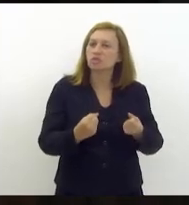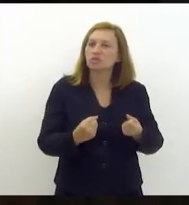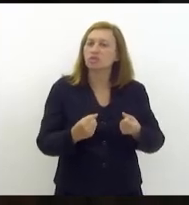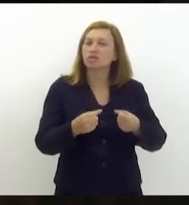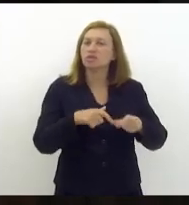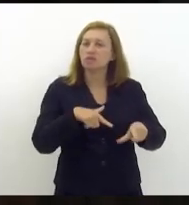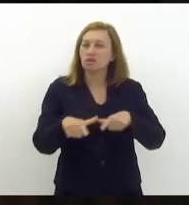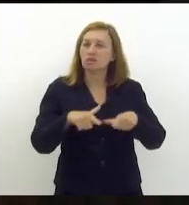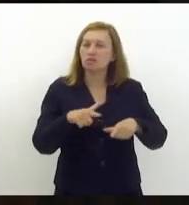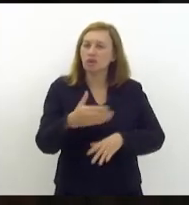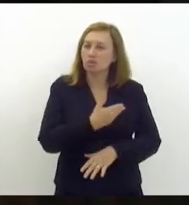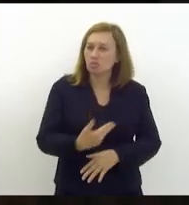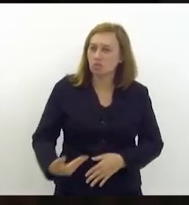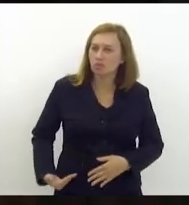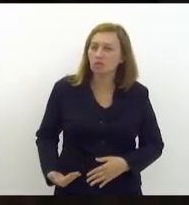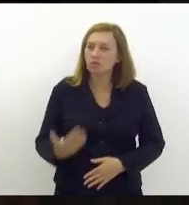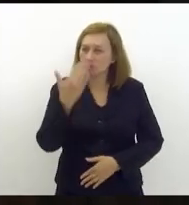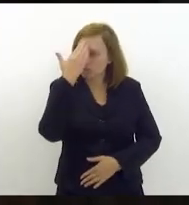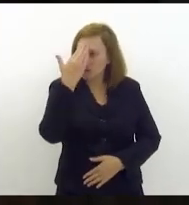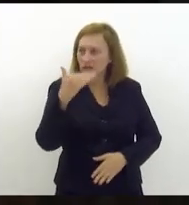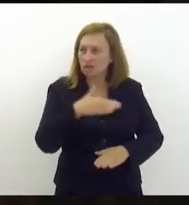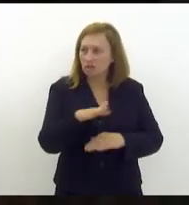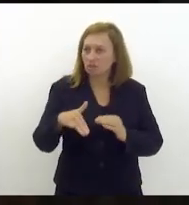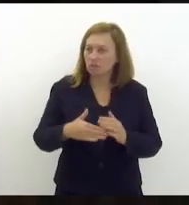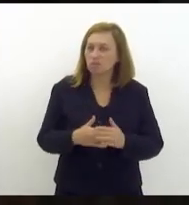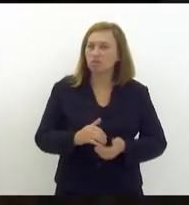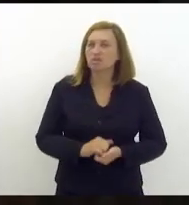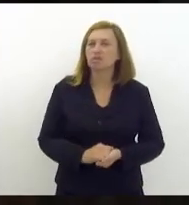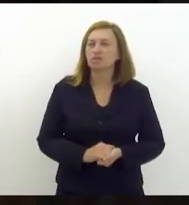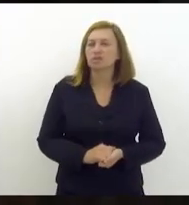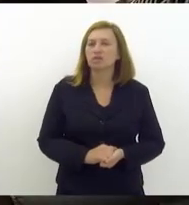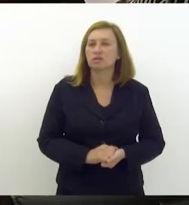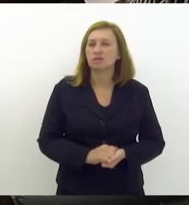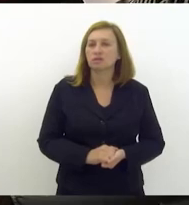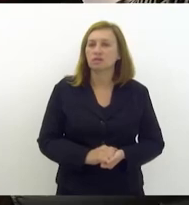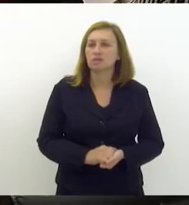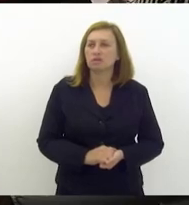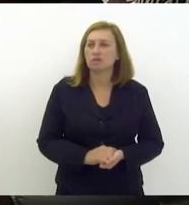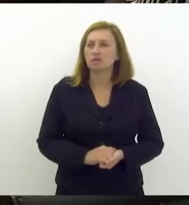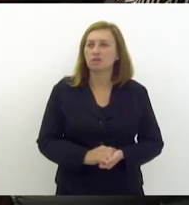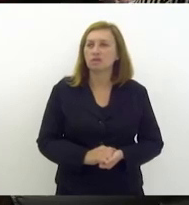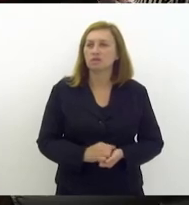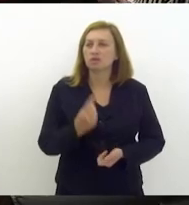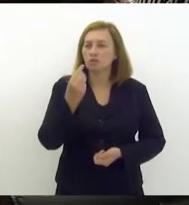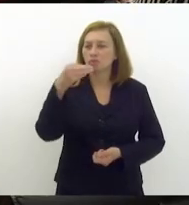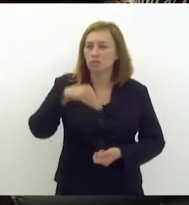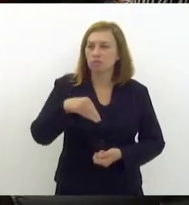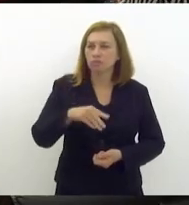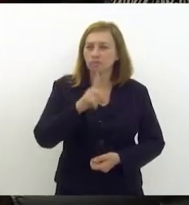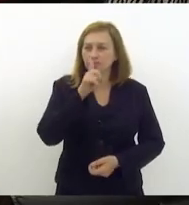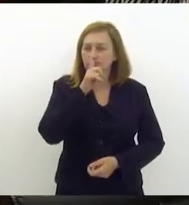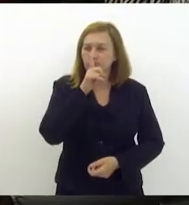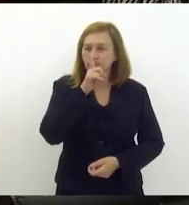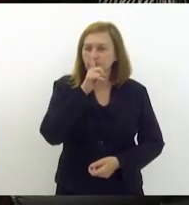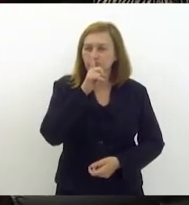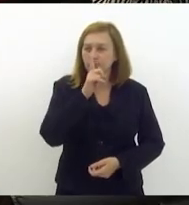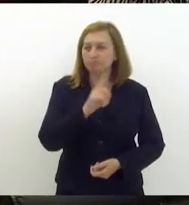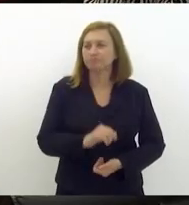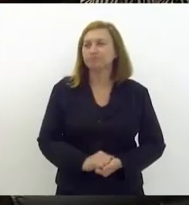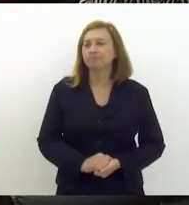público Muito obrigado a todos um minuto de silêncio para ele